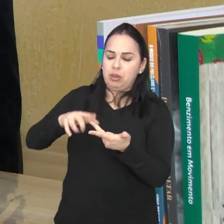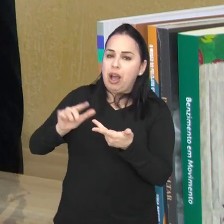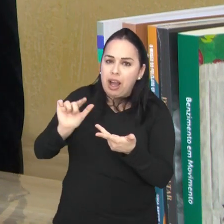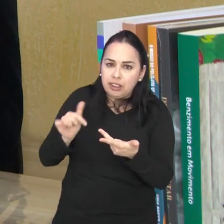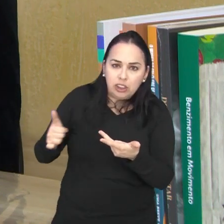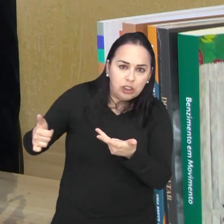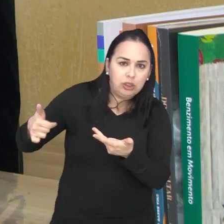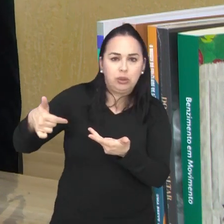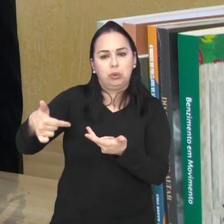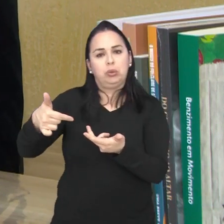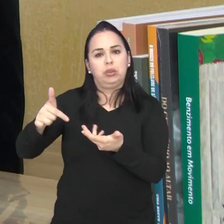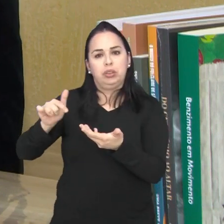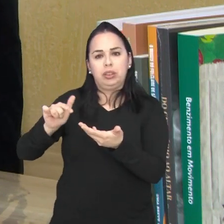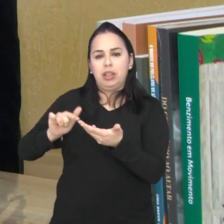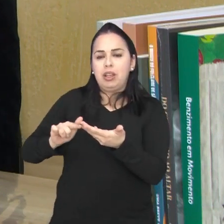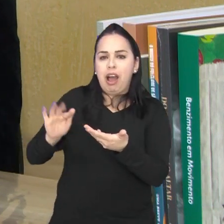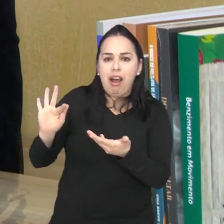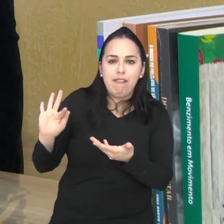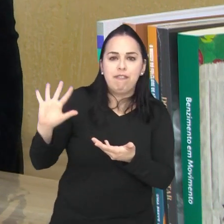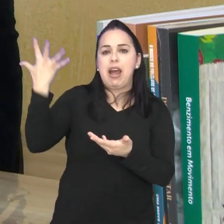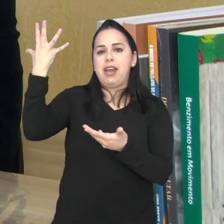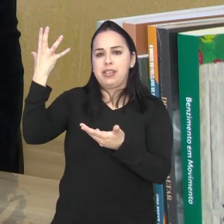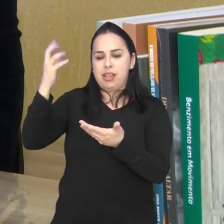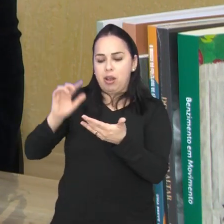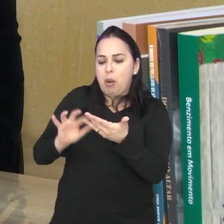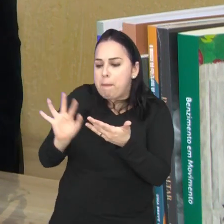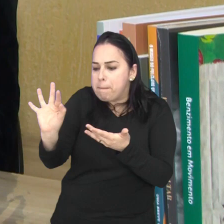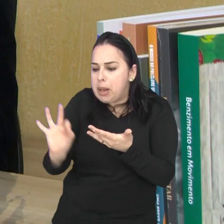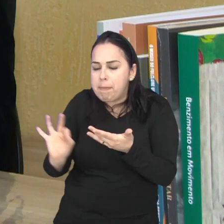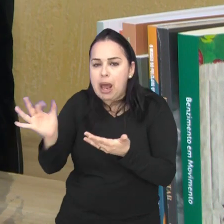os modos de ser, os modos de agir, a